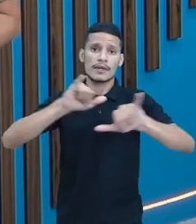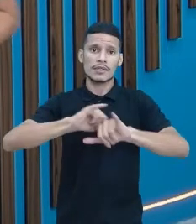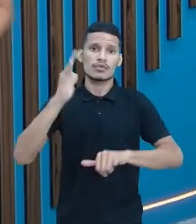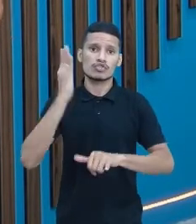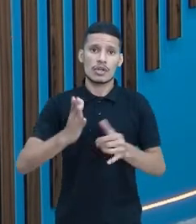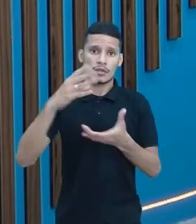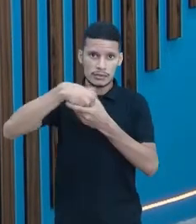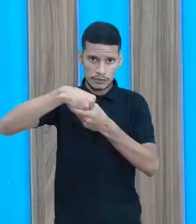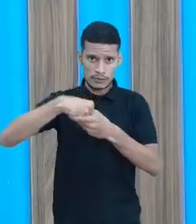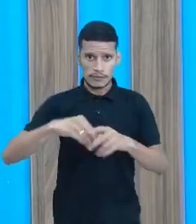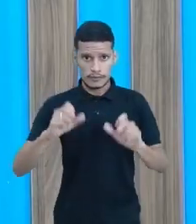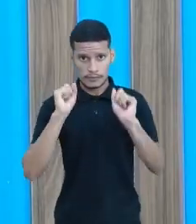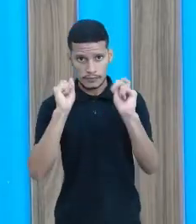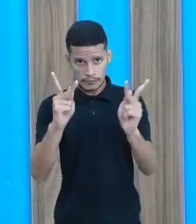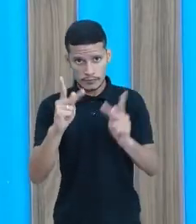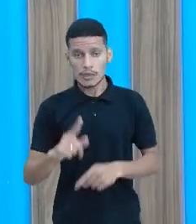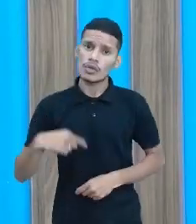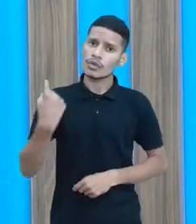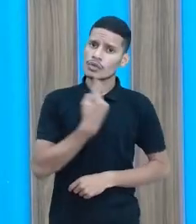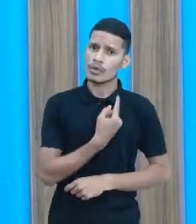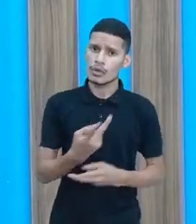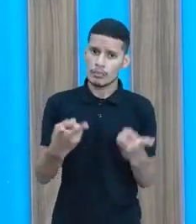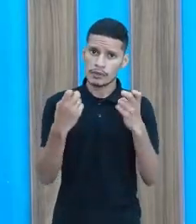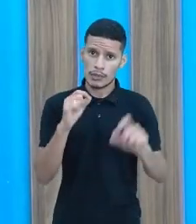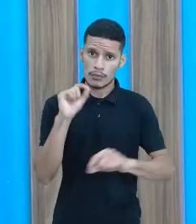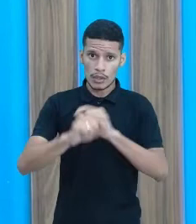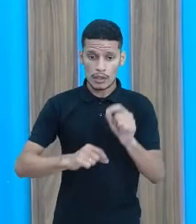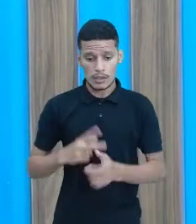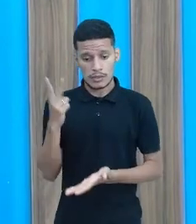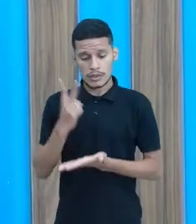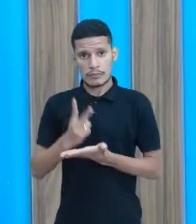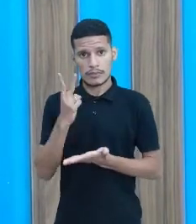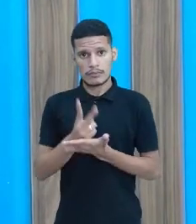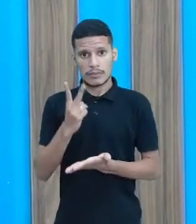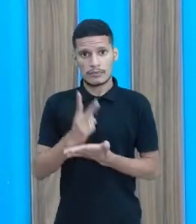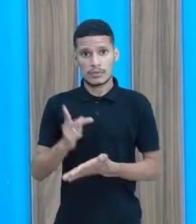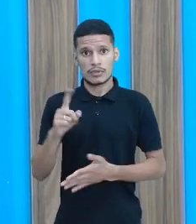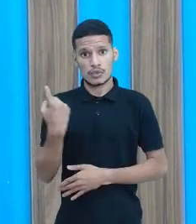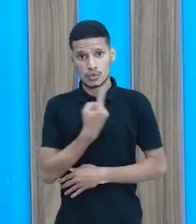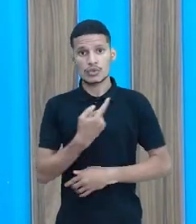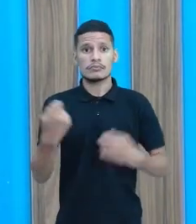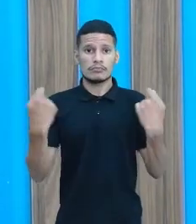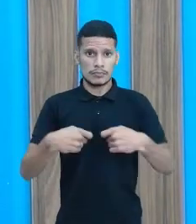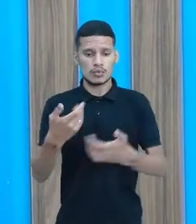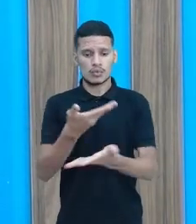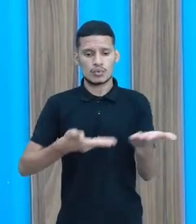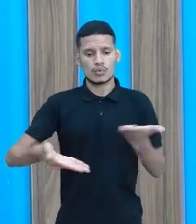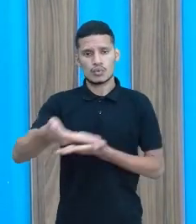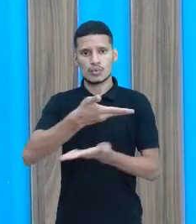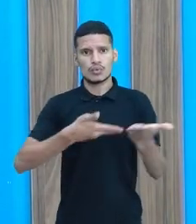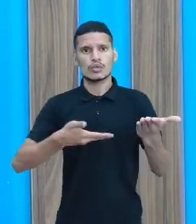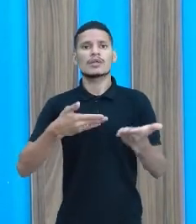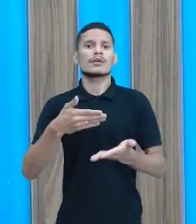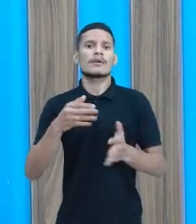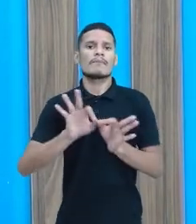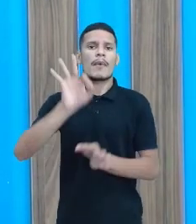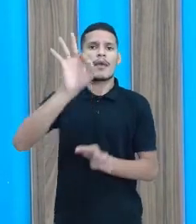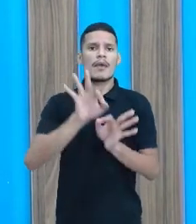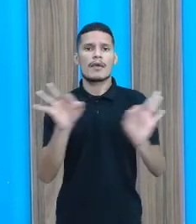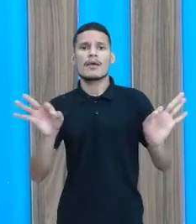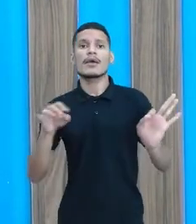tá certo? Então, a gente vai perceber que toda vez que a gente precisar usar as relações métricas, a gente vai precisar